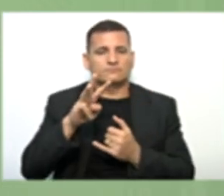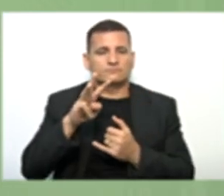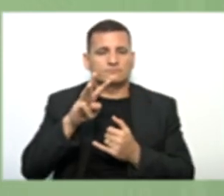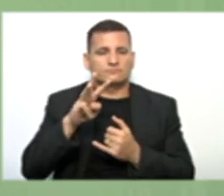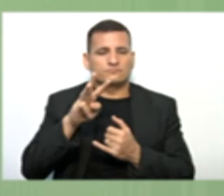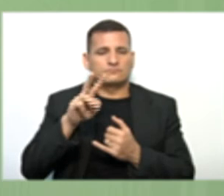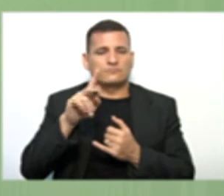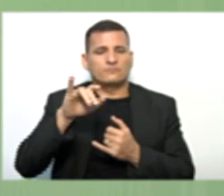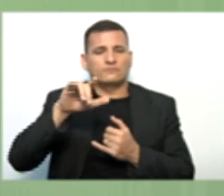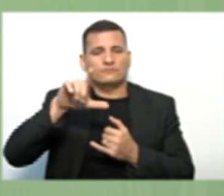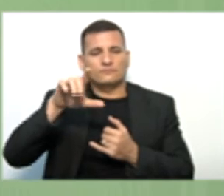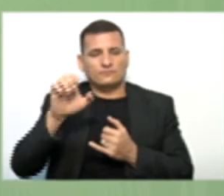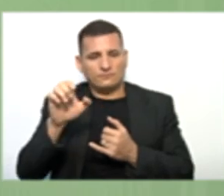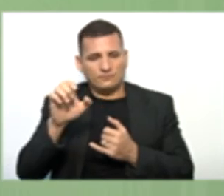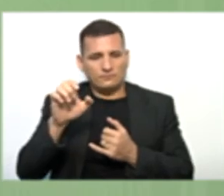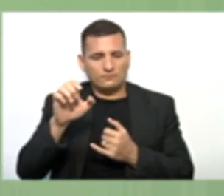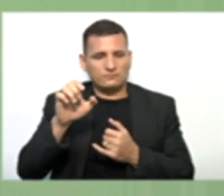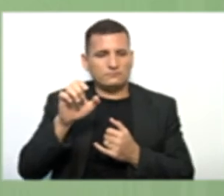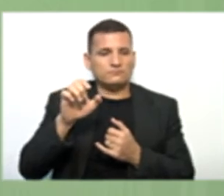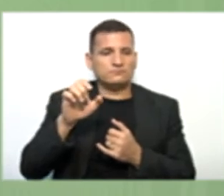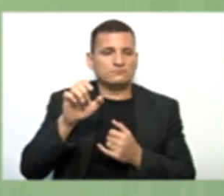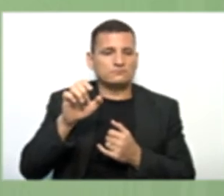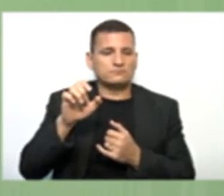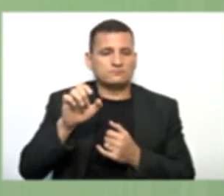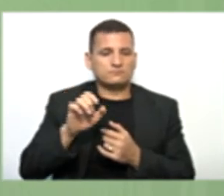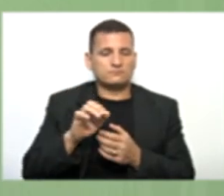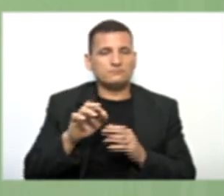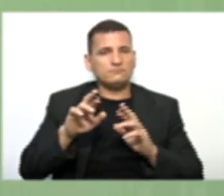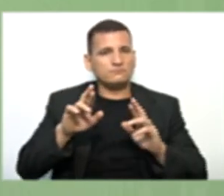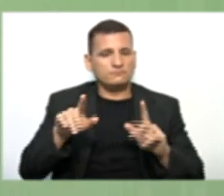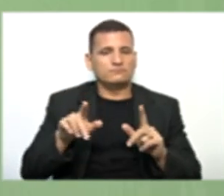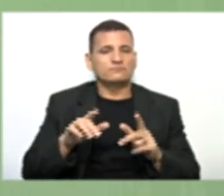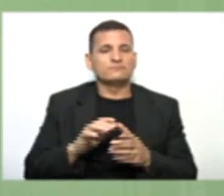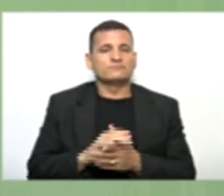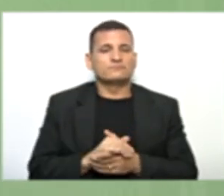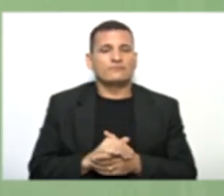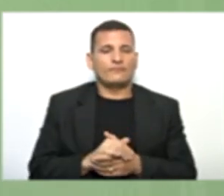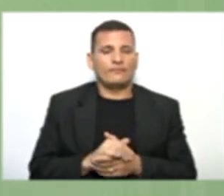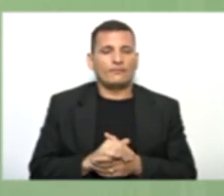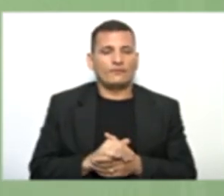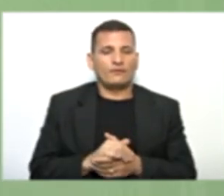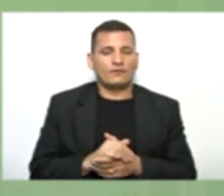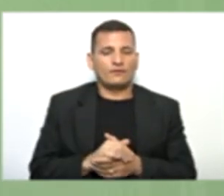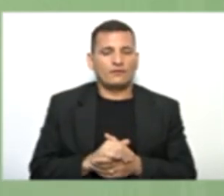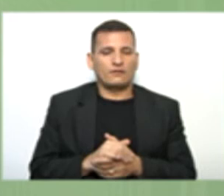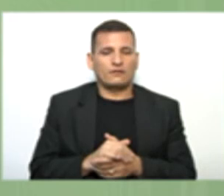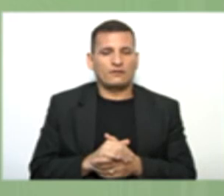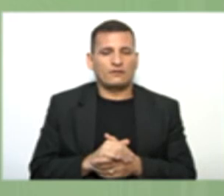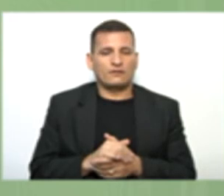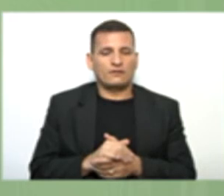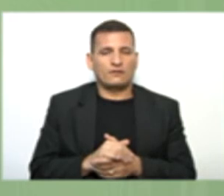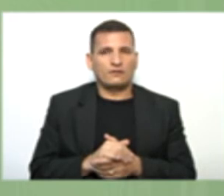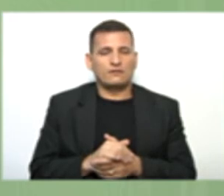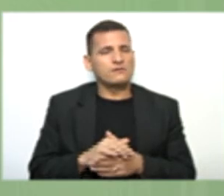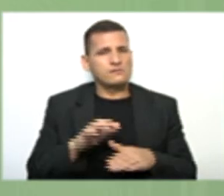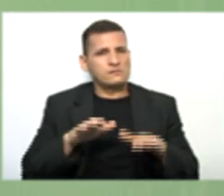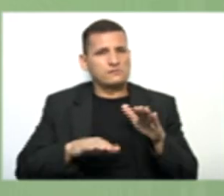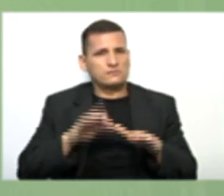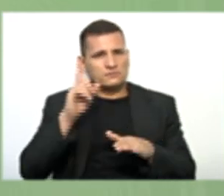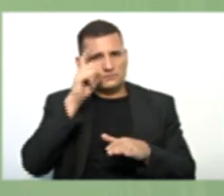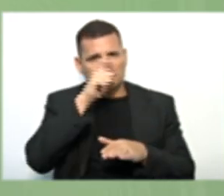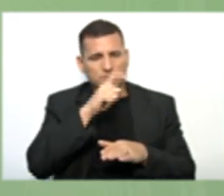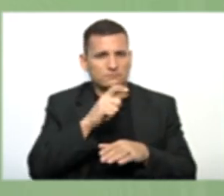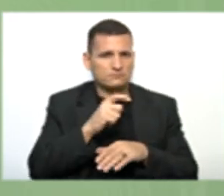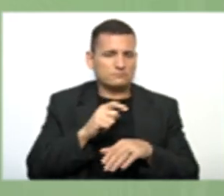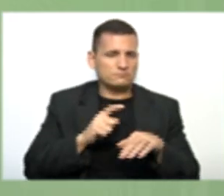muito parecido. Muito parecido. Então, a grande diferença é essa. Sim, que eu é bem legal. E é difícil, às vezes, quem está programando,